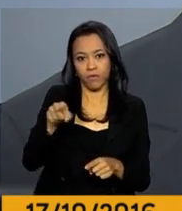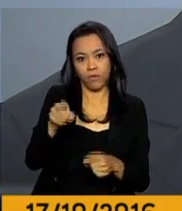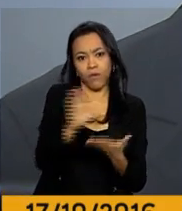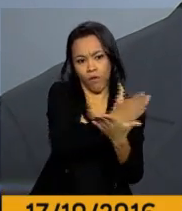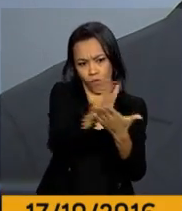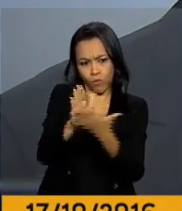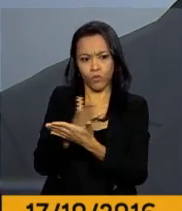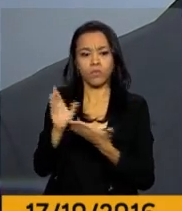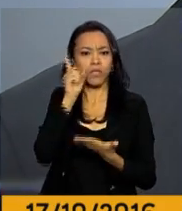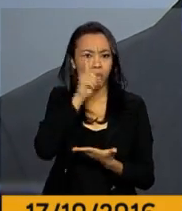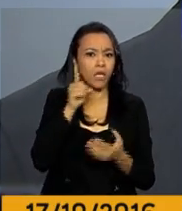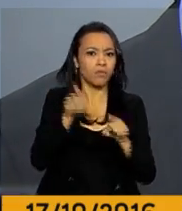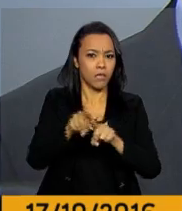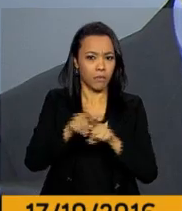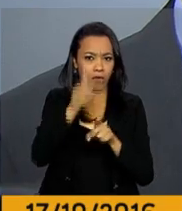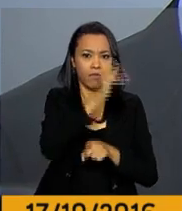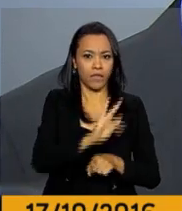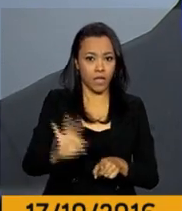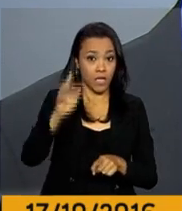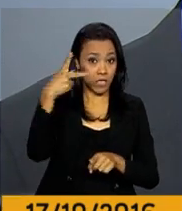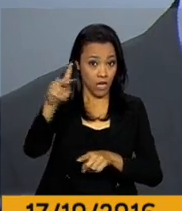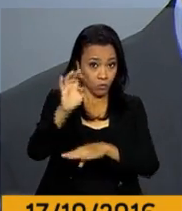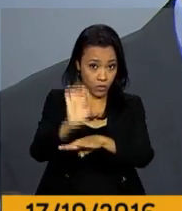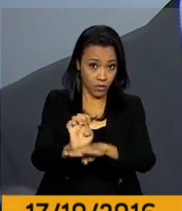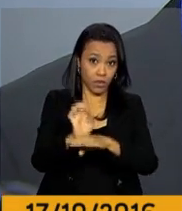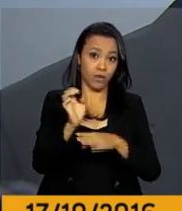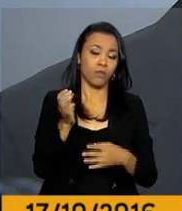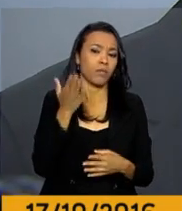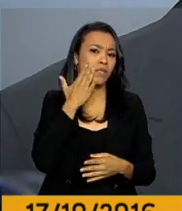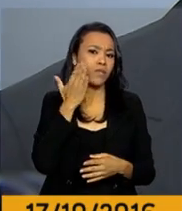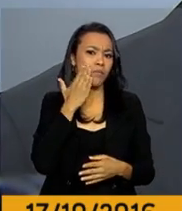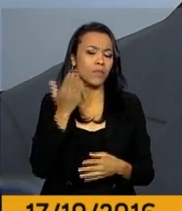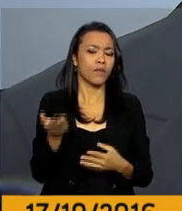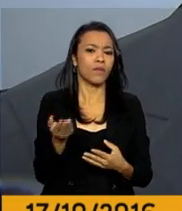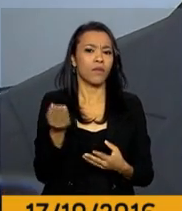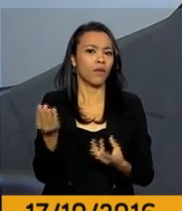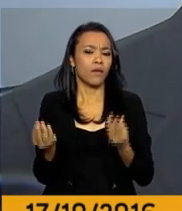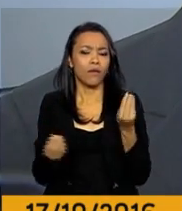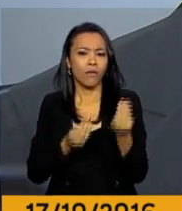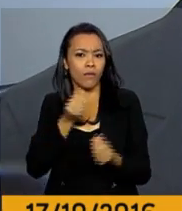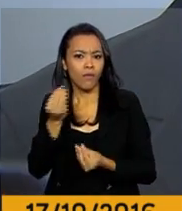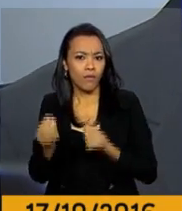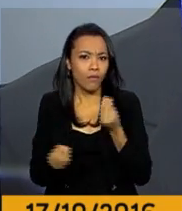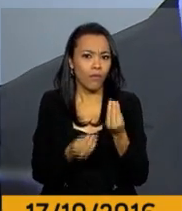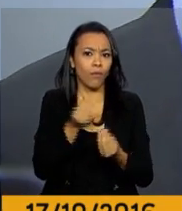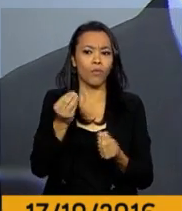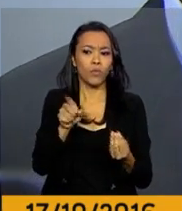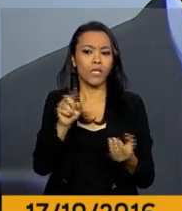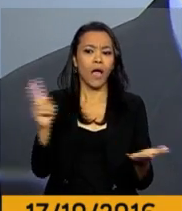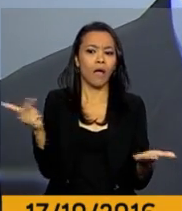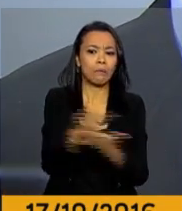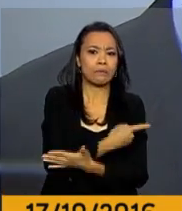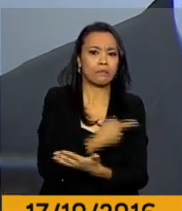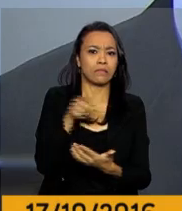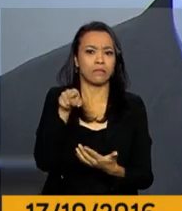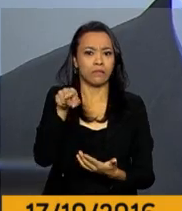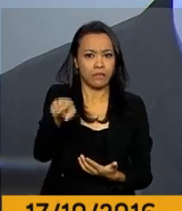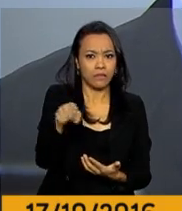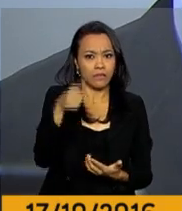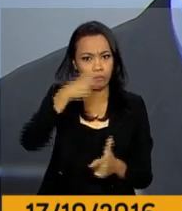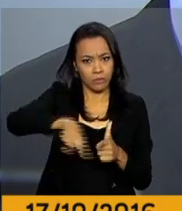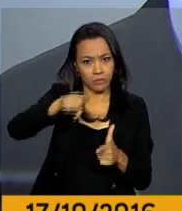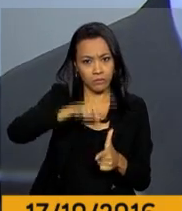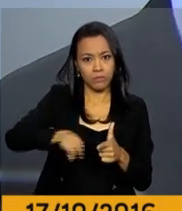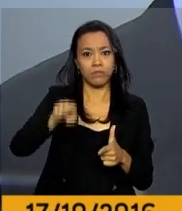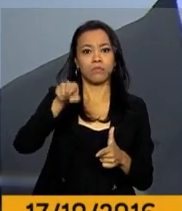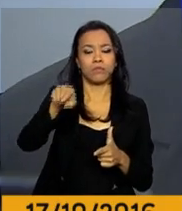alguns deputados federais de Roraima, para analisar também o impacto, do ponto de vista deles, o impacto estadual.